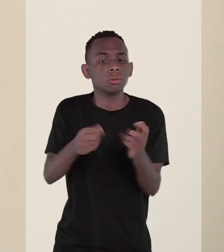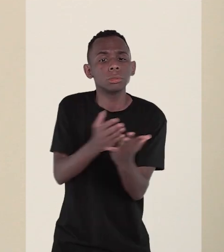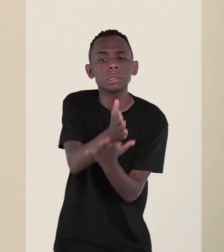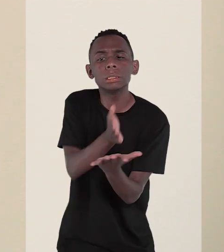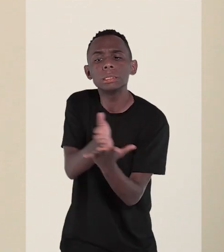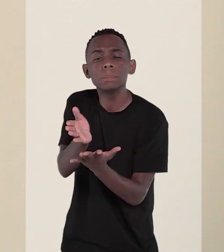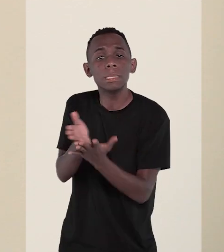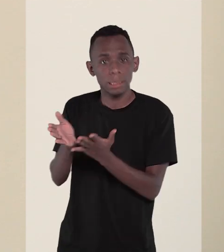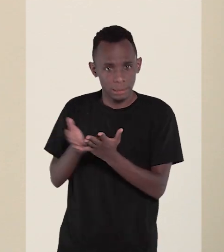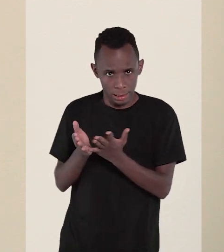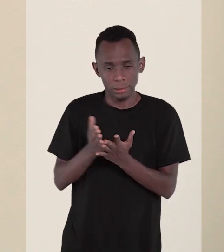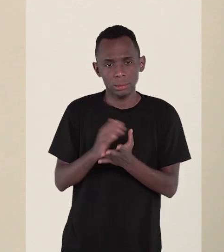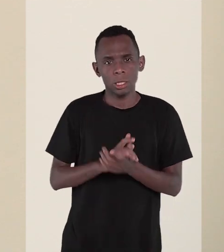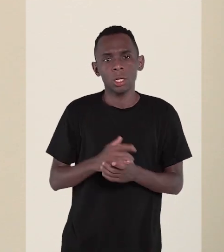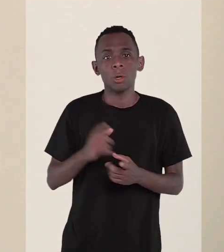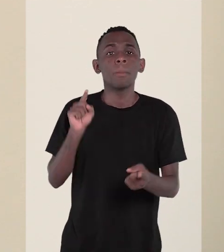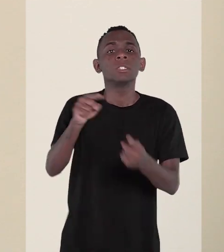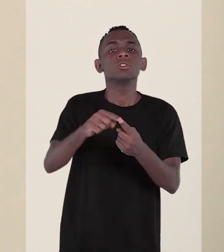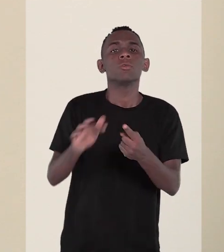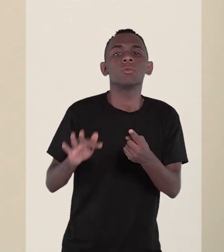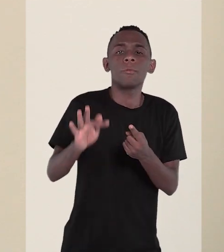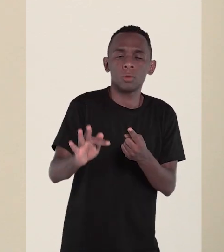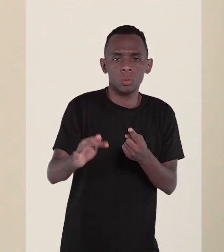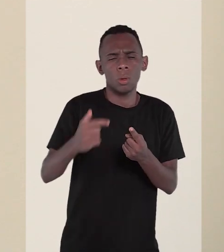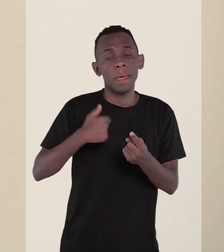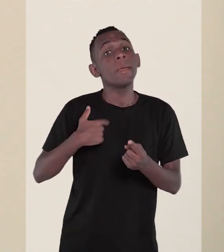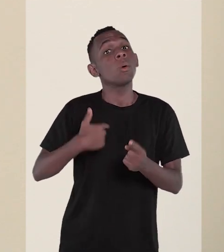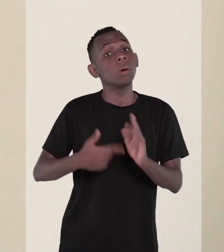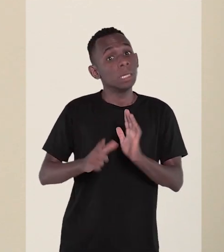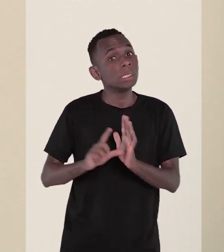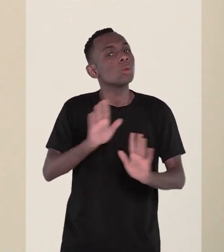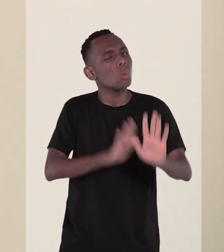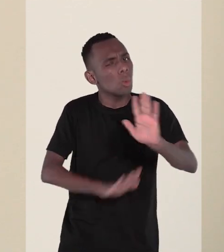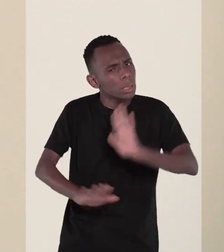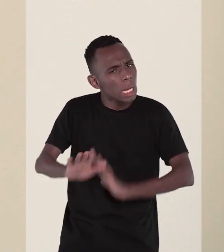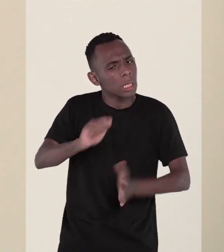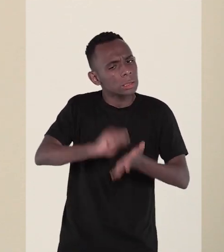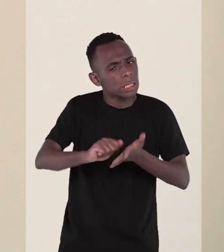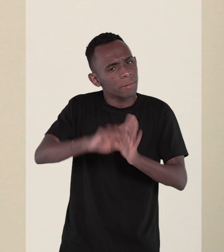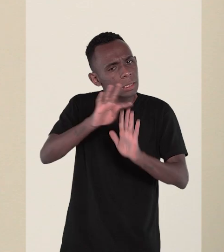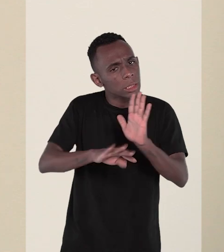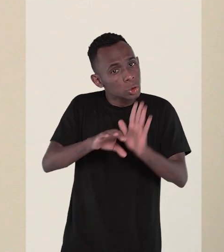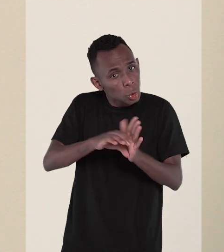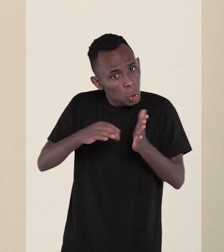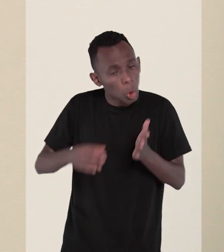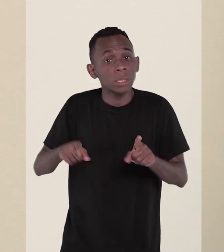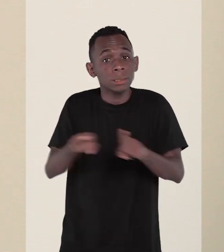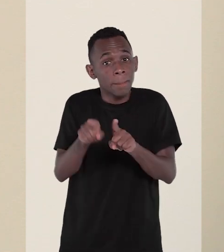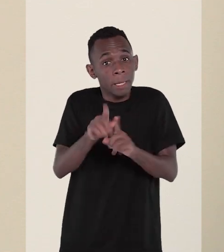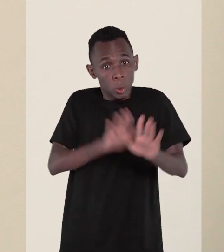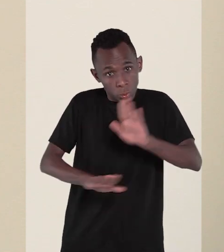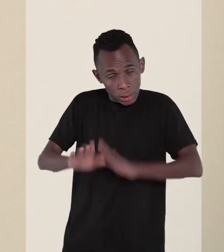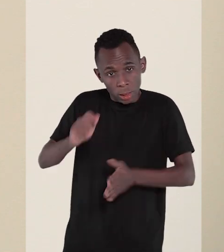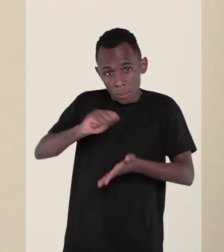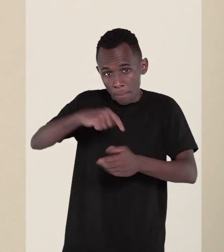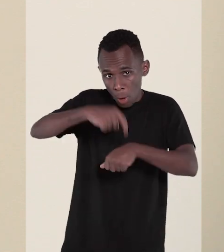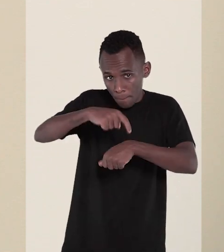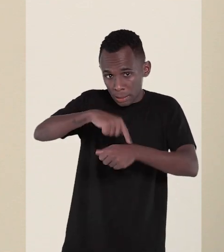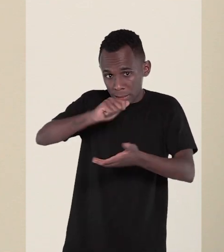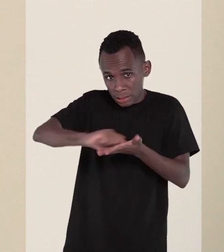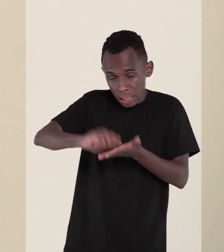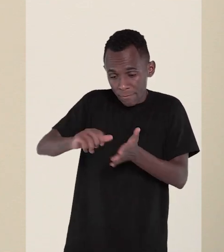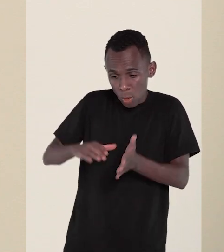outros caminhos. Então, eu tinha muito esse cuidado na crônica e tive esse cuidado no livro,